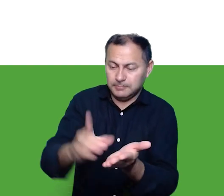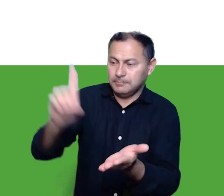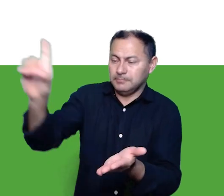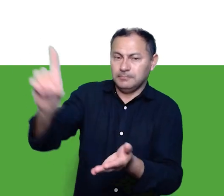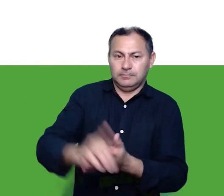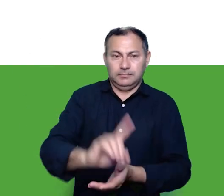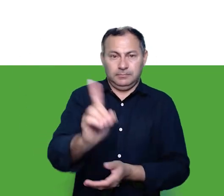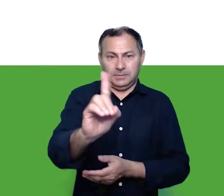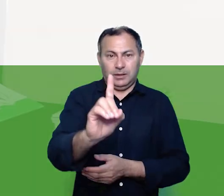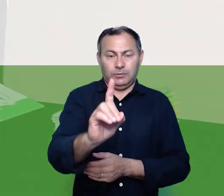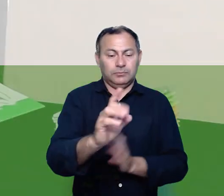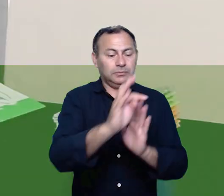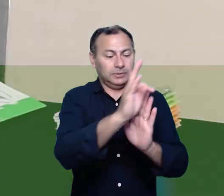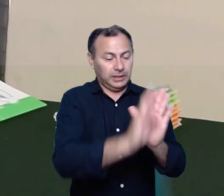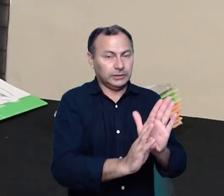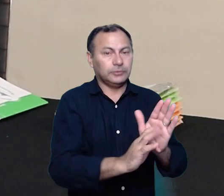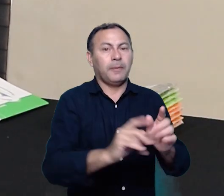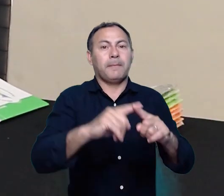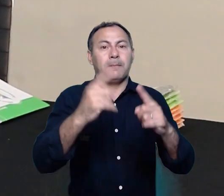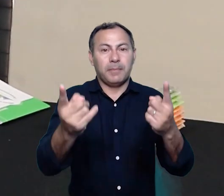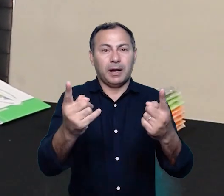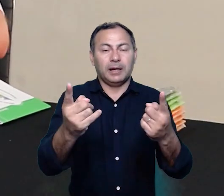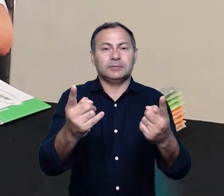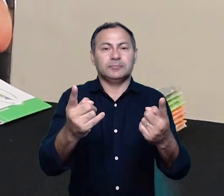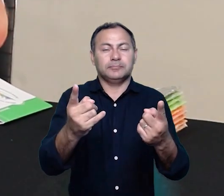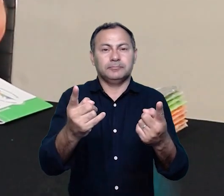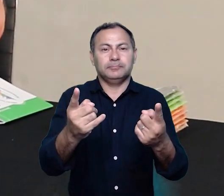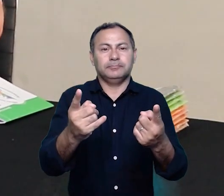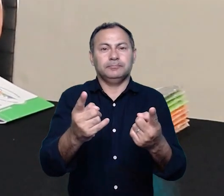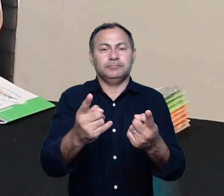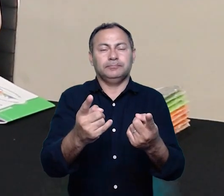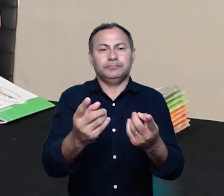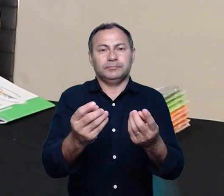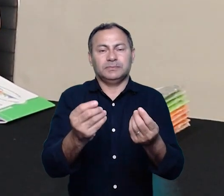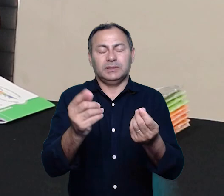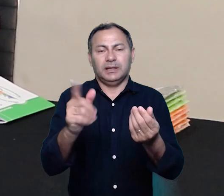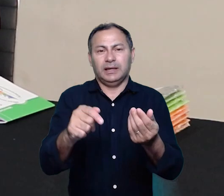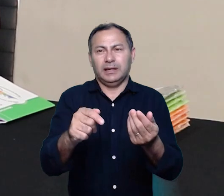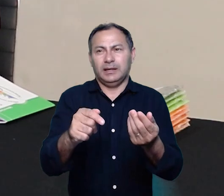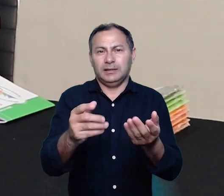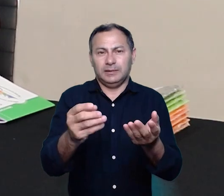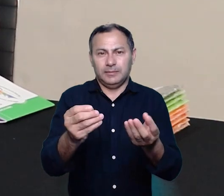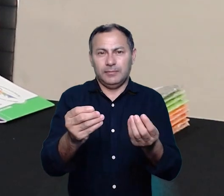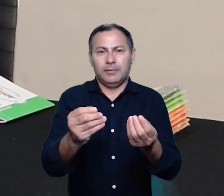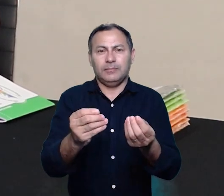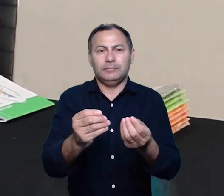Escritura, não apenas como texto escrito, mas como